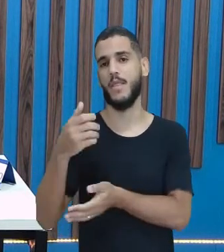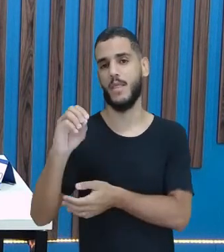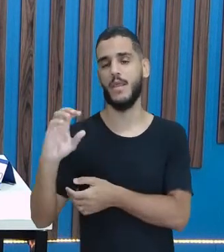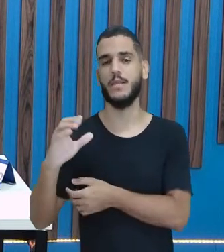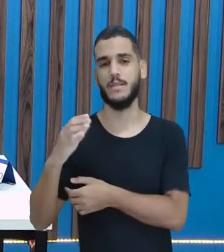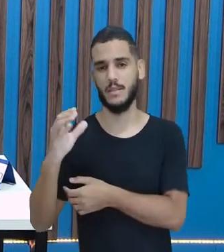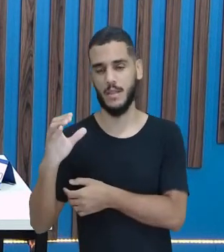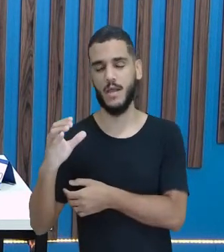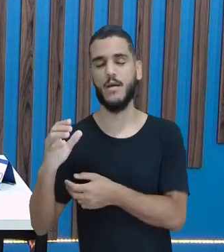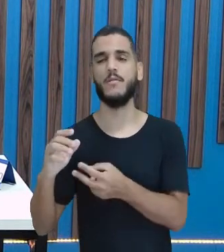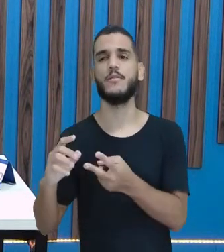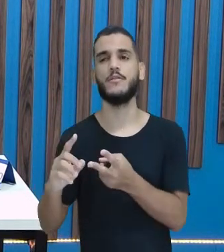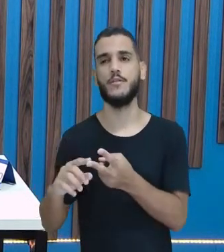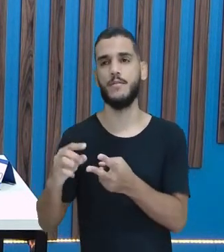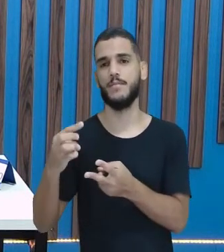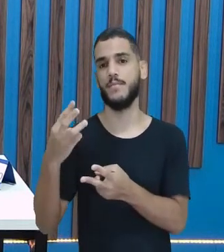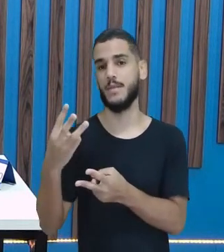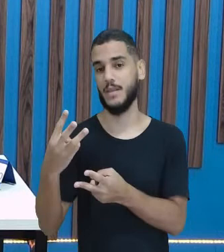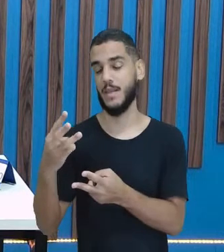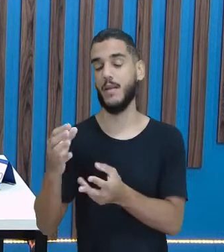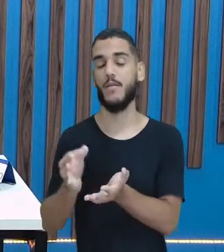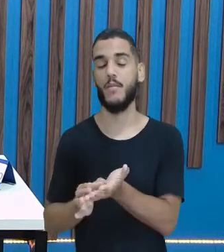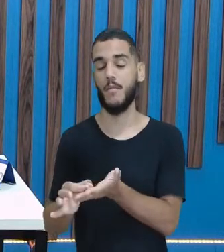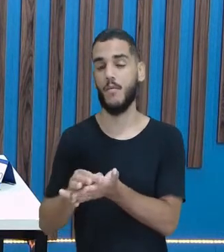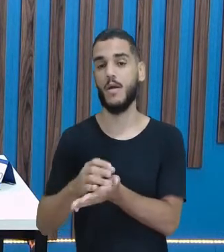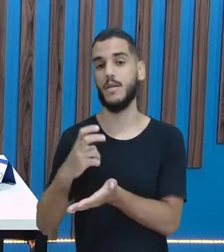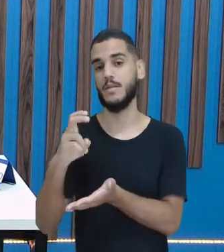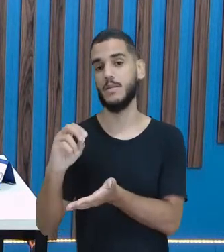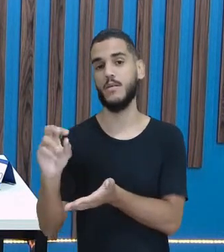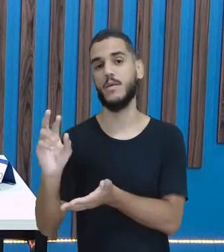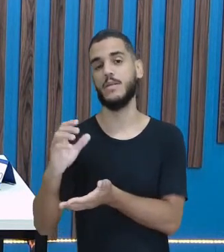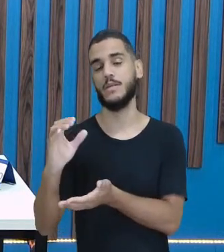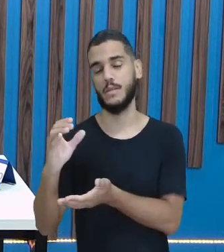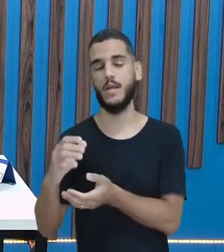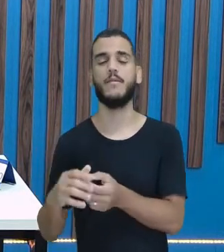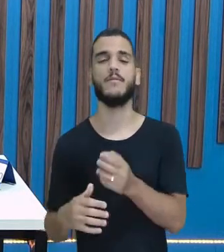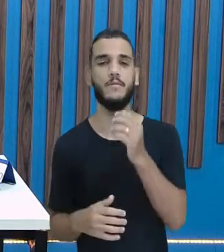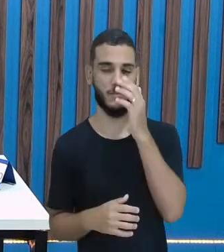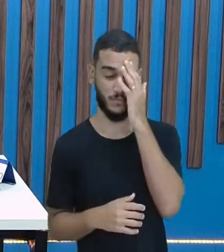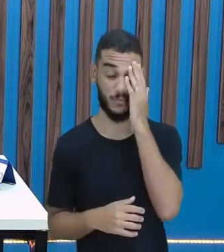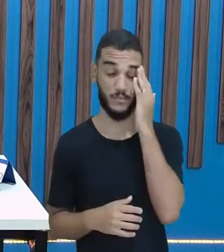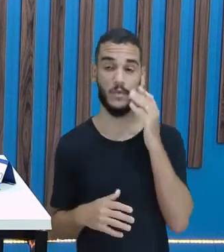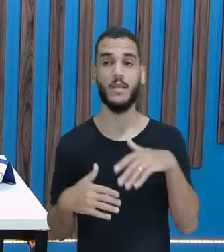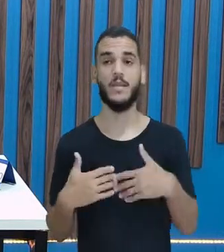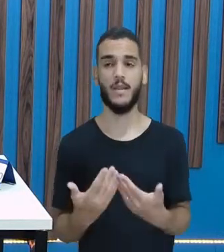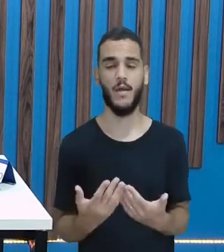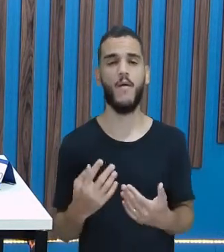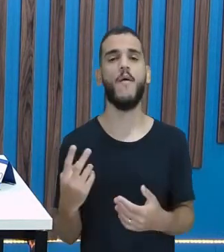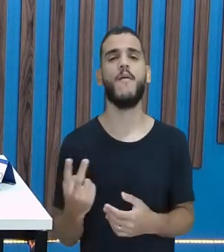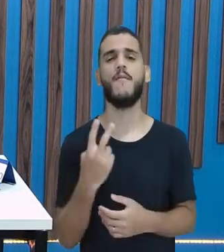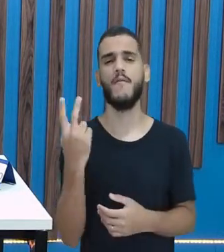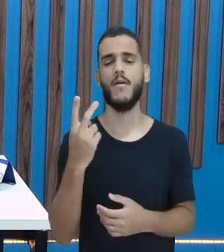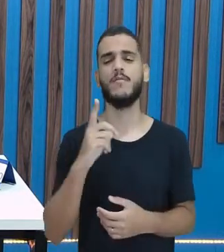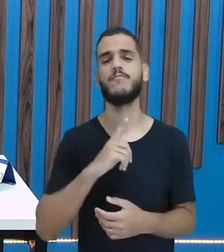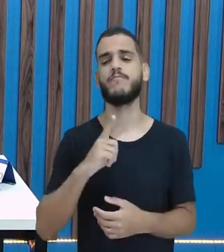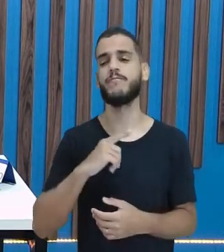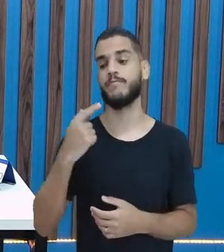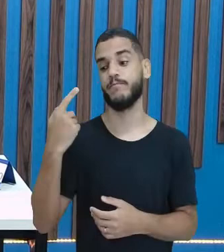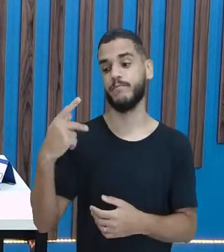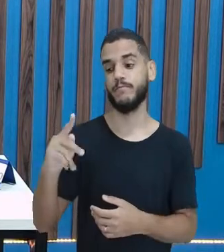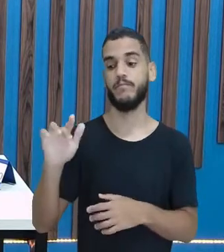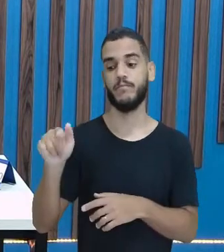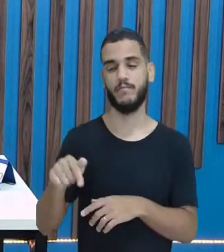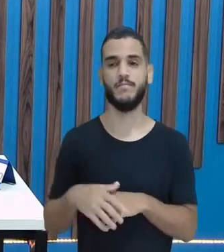centavos. 3 moedas de 50 centavos. Qual é o valor que tem no cofrinho de